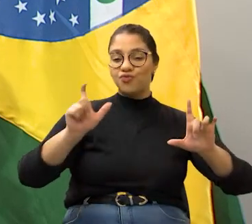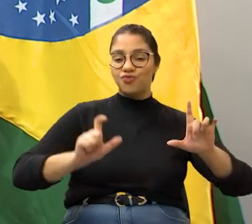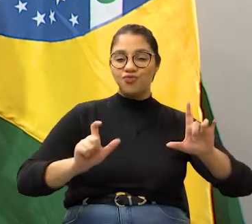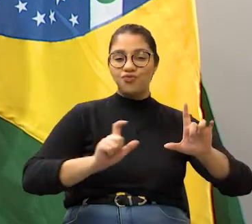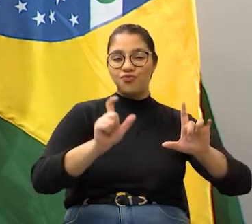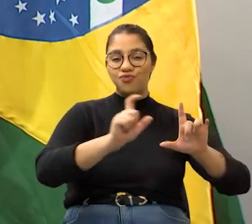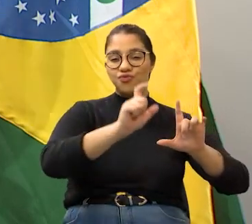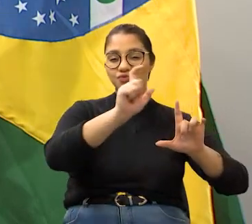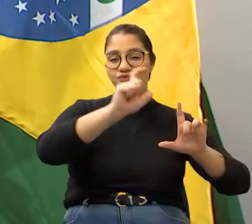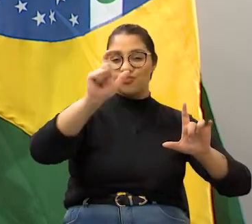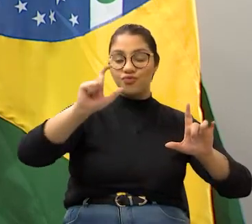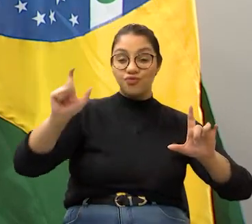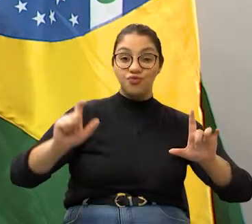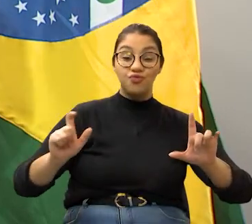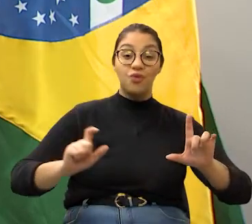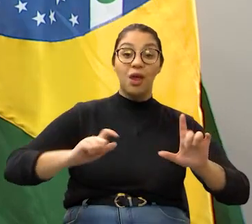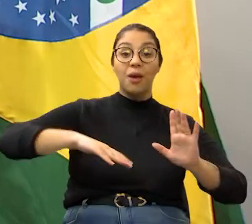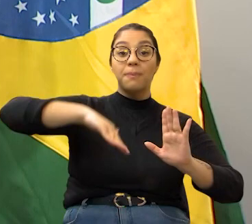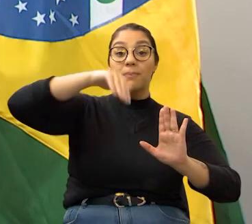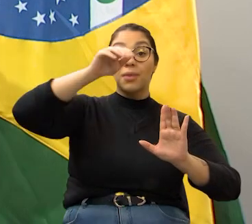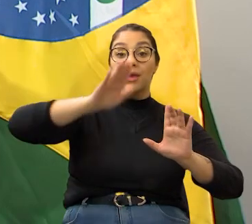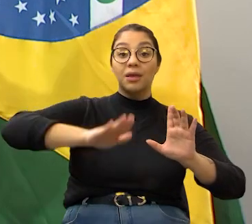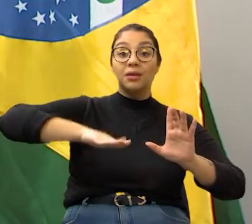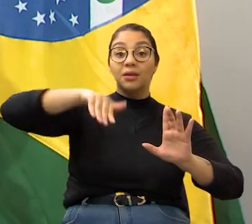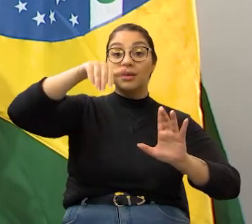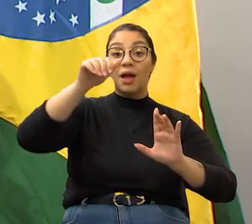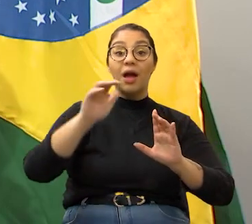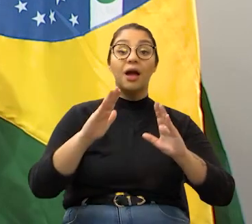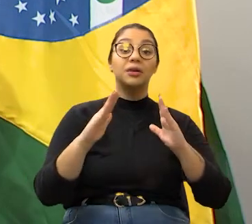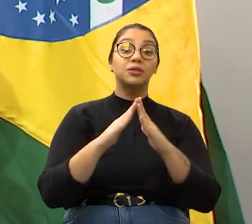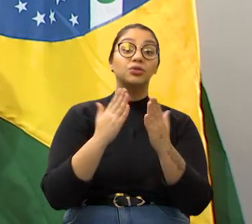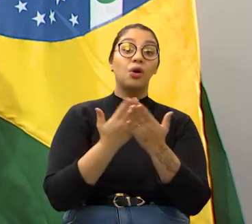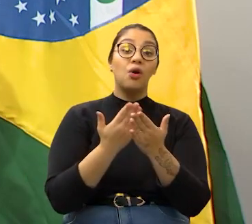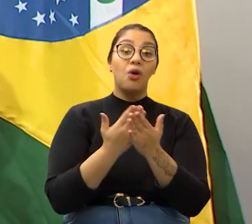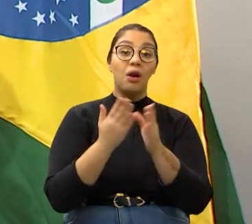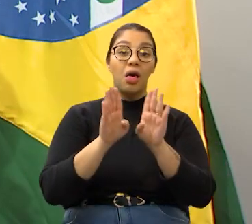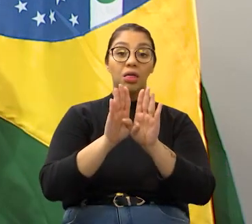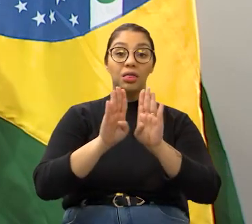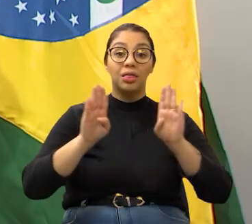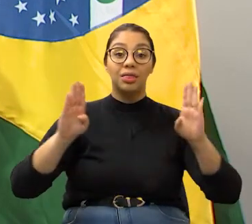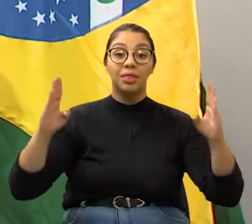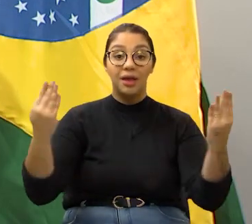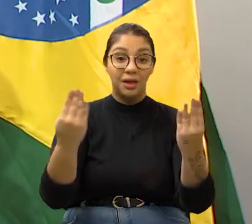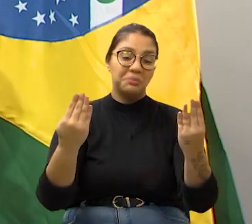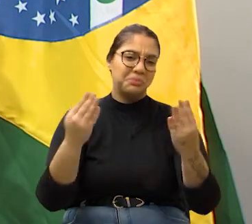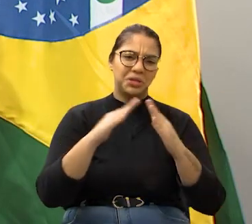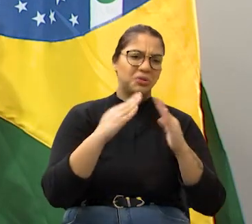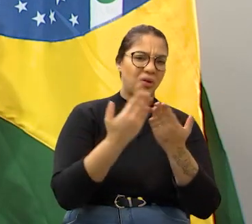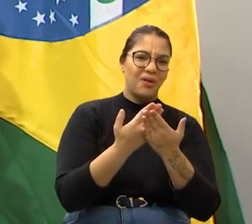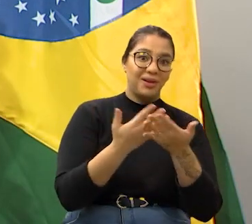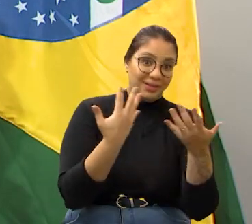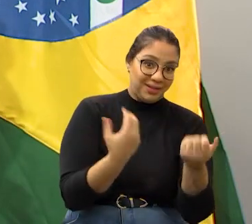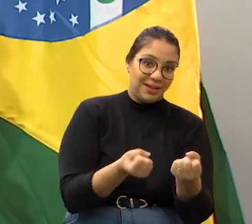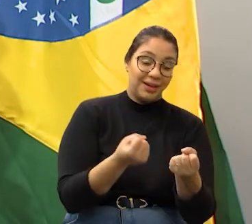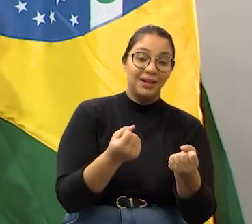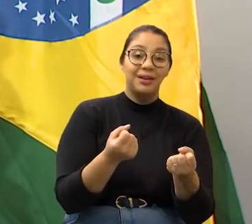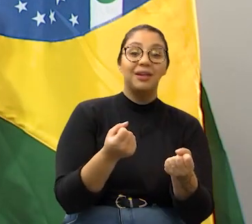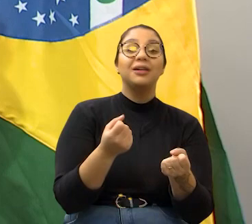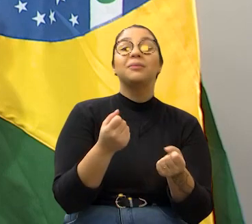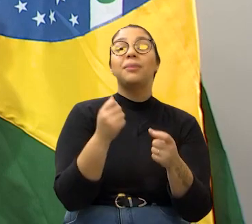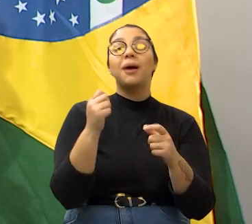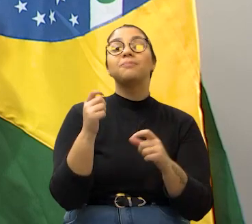para pintar o muro das escolas que se habilitarem a participar do projeto com elementos da fauna